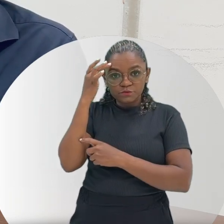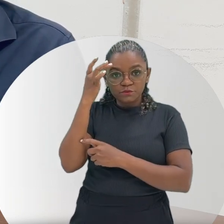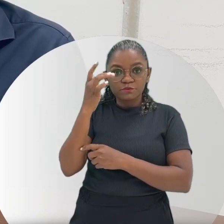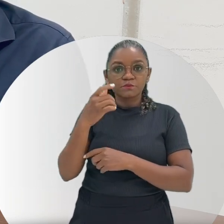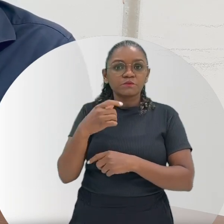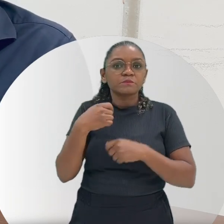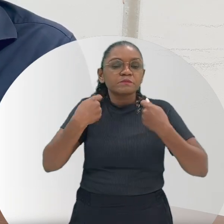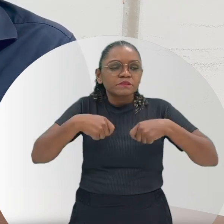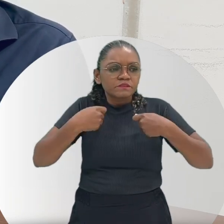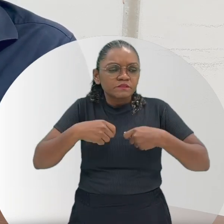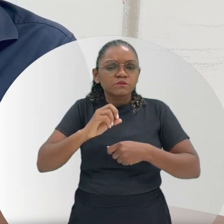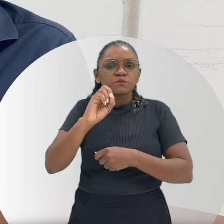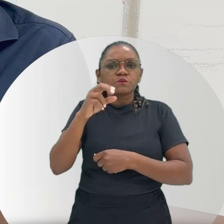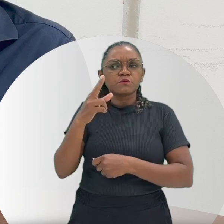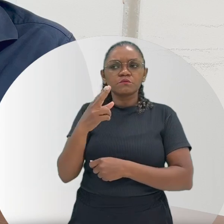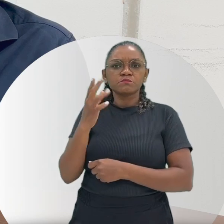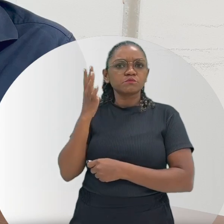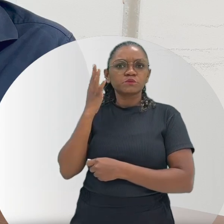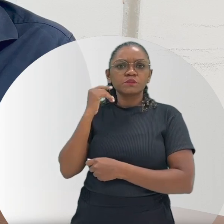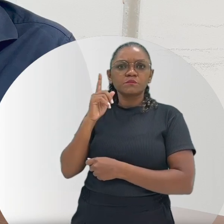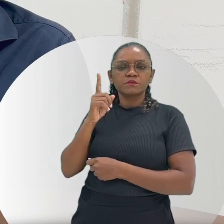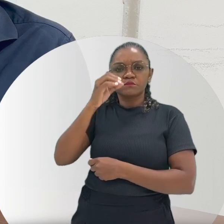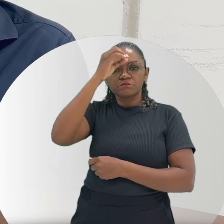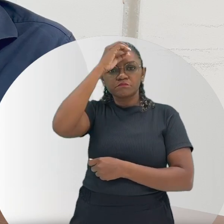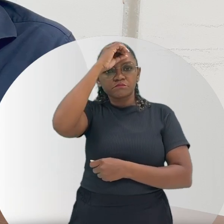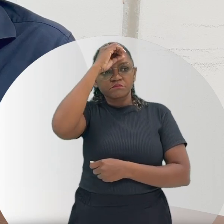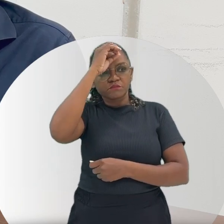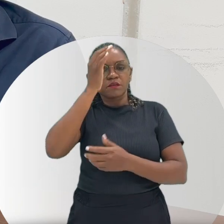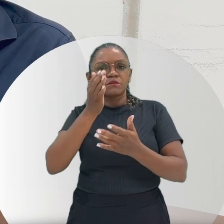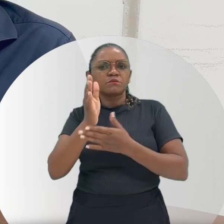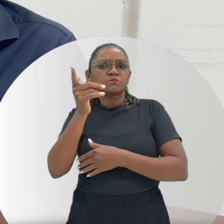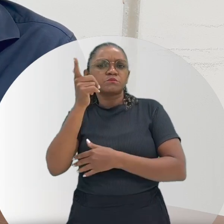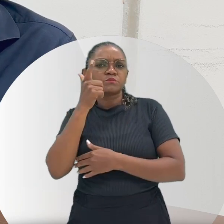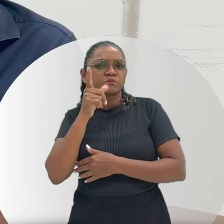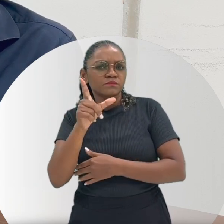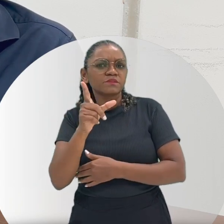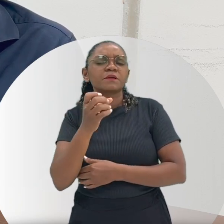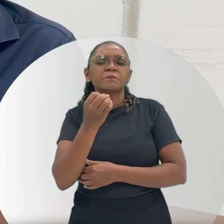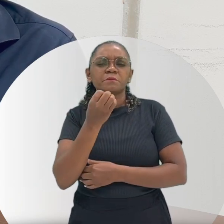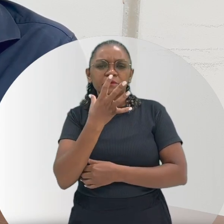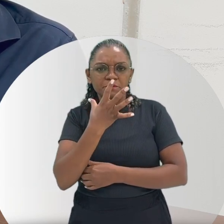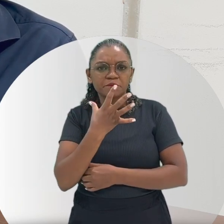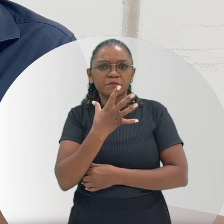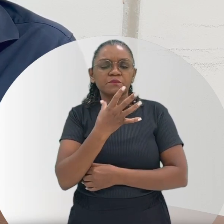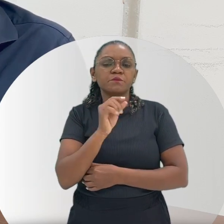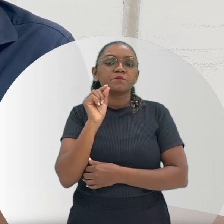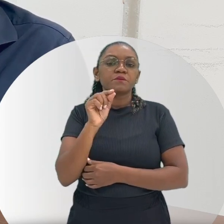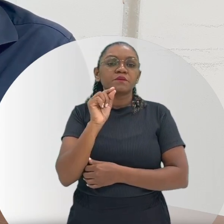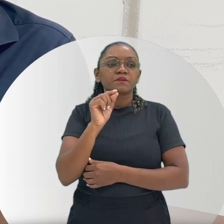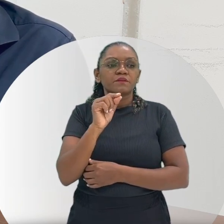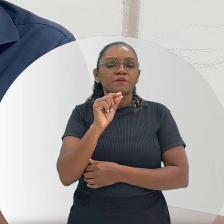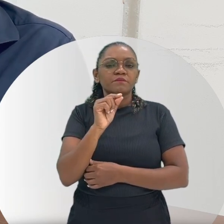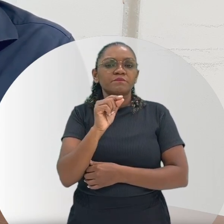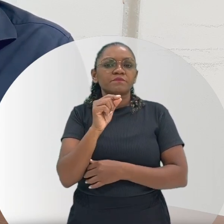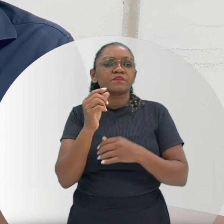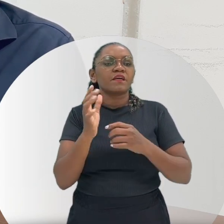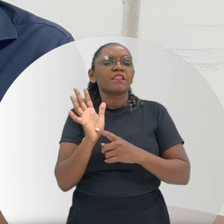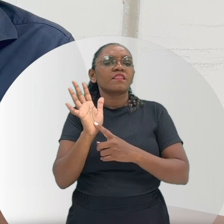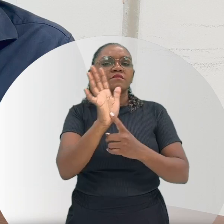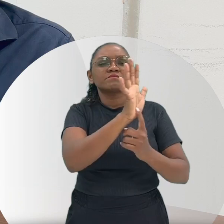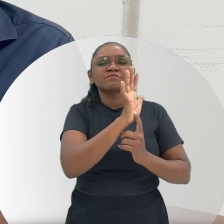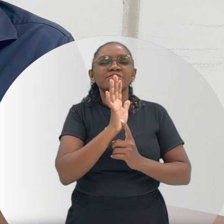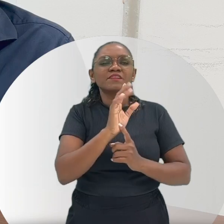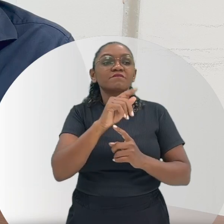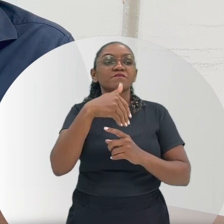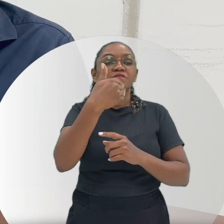nem sabia que tinha e foi satisfeita, né? Então foi muito bacana esse olhar para fora da instituição. Eu